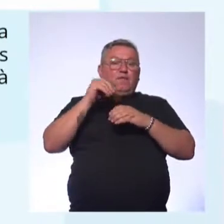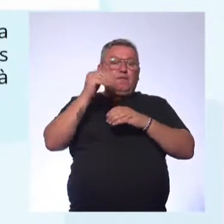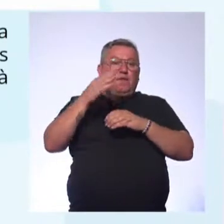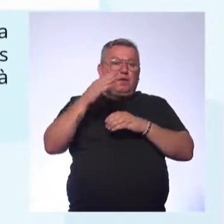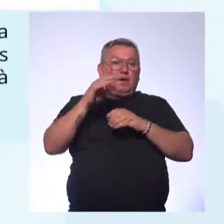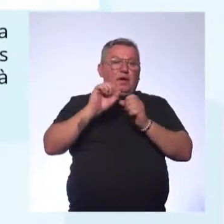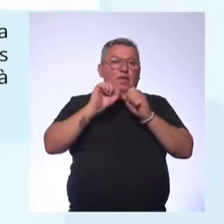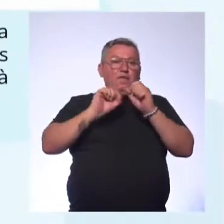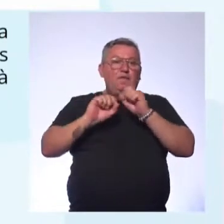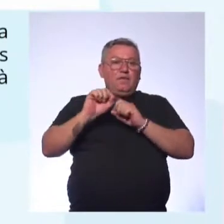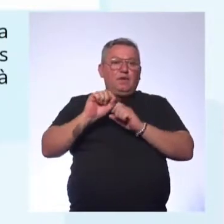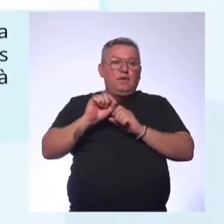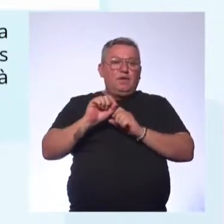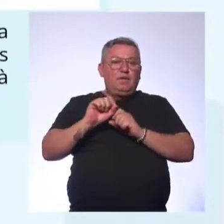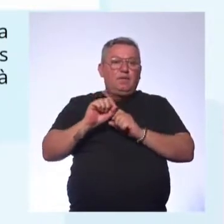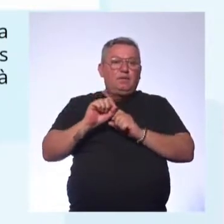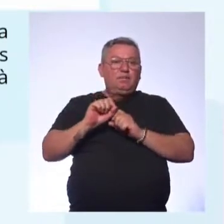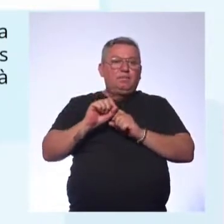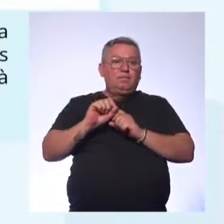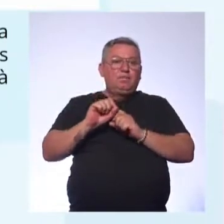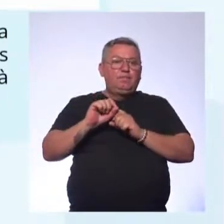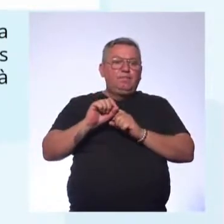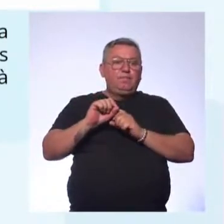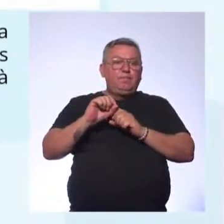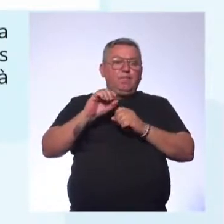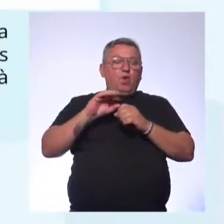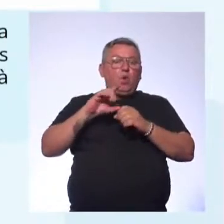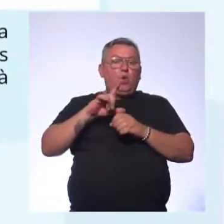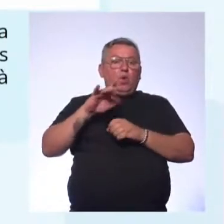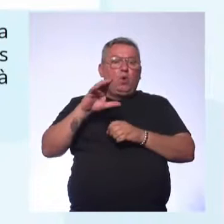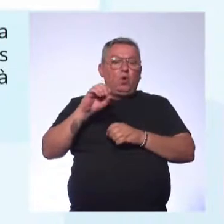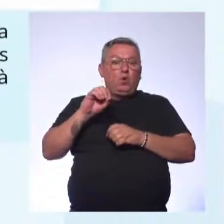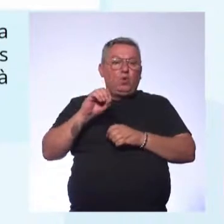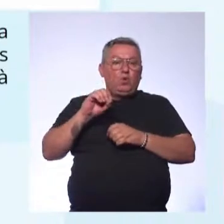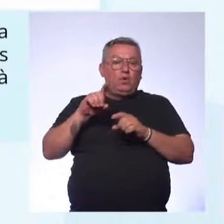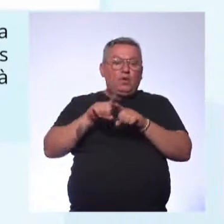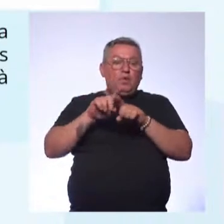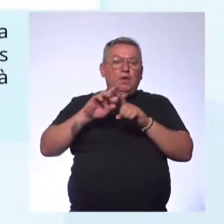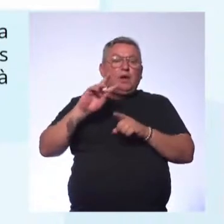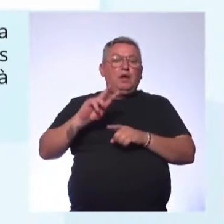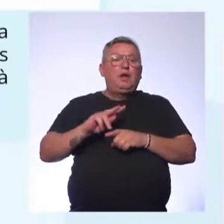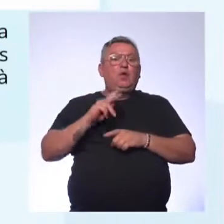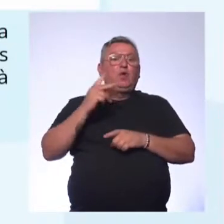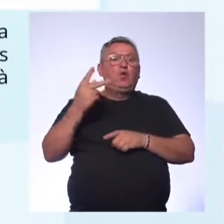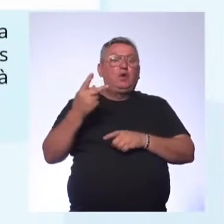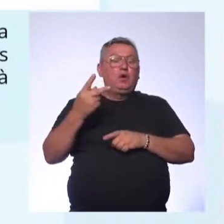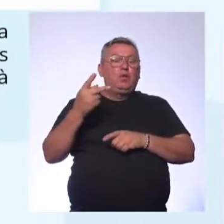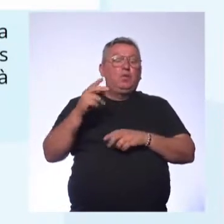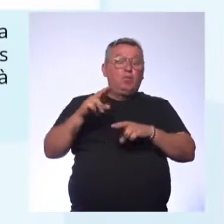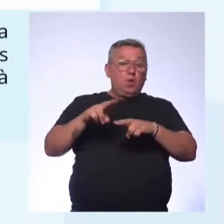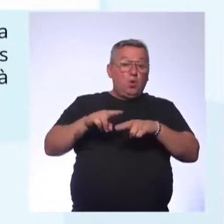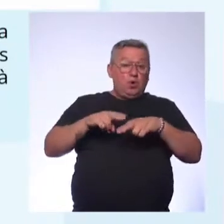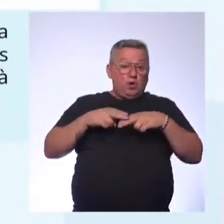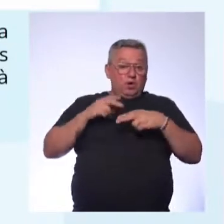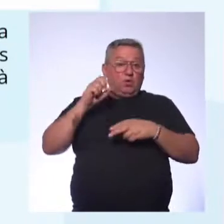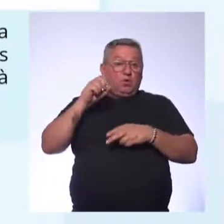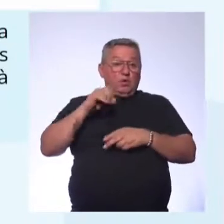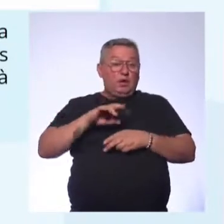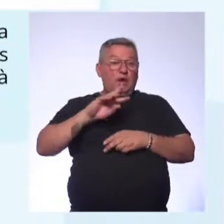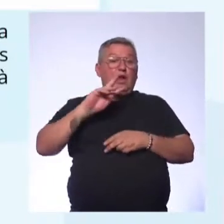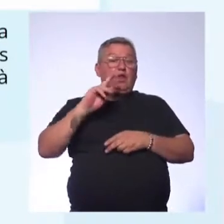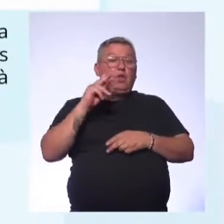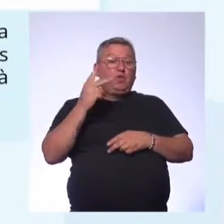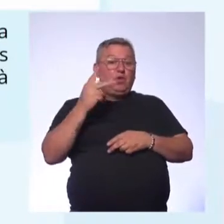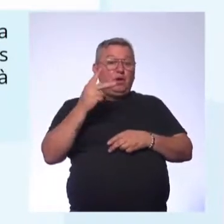que essa força aqui que ocorre entre o cloro e o hidrogênio portanto se o